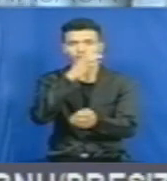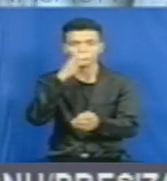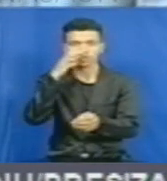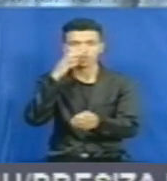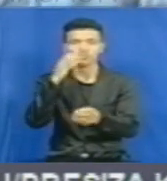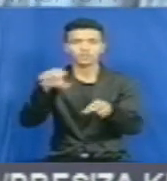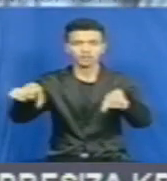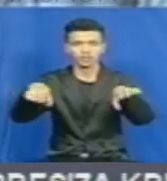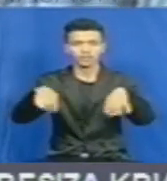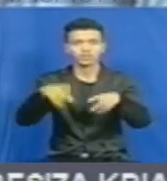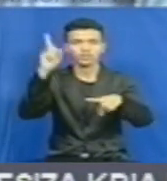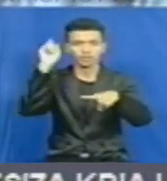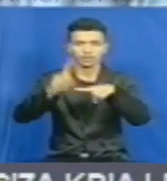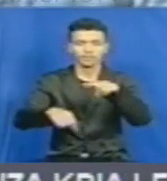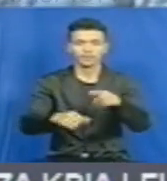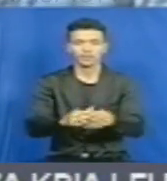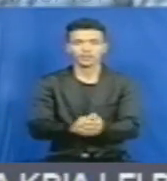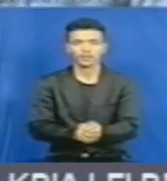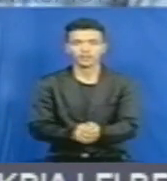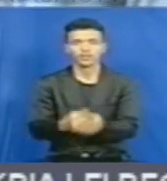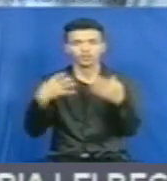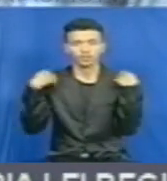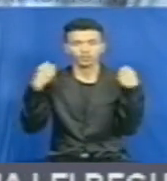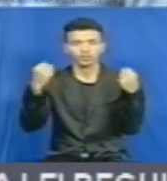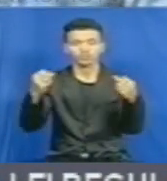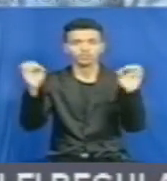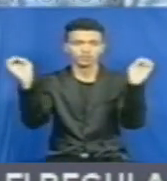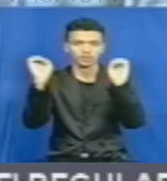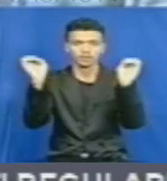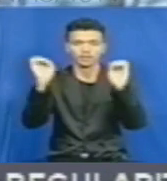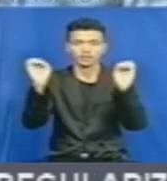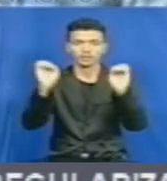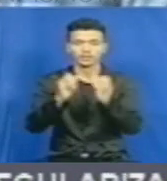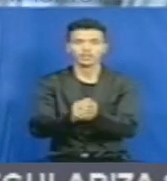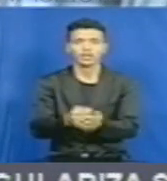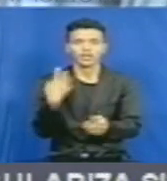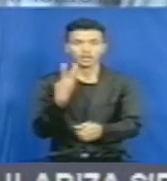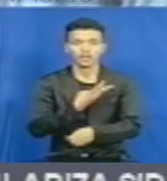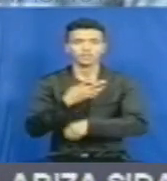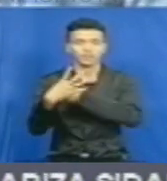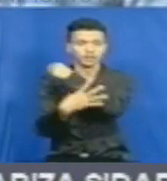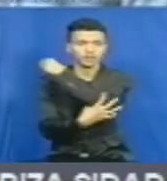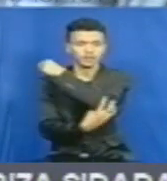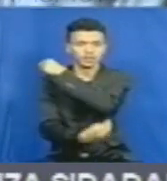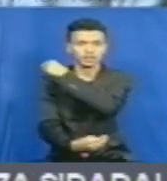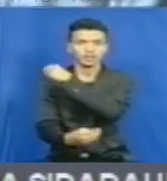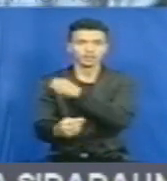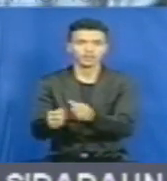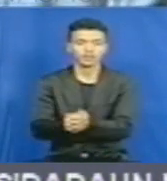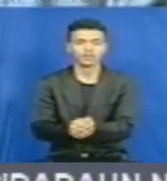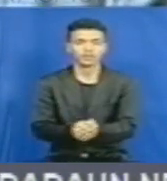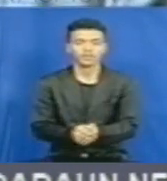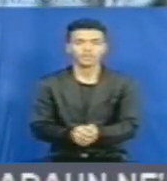lapele, ham forse mas la iha, am mosaikia, am kiakela, am forța